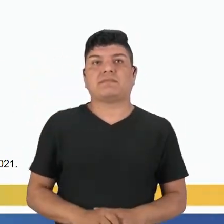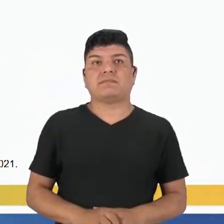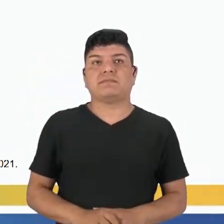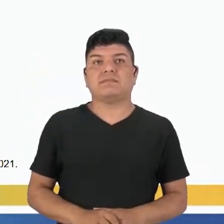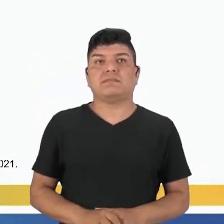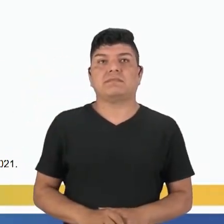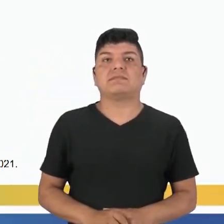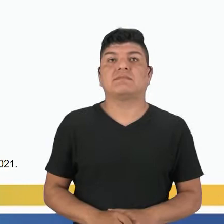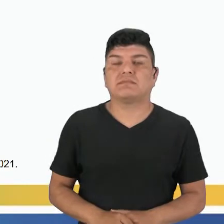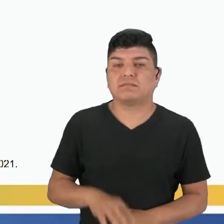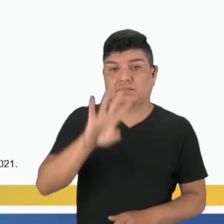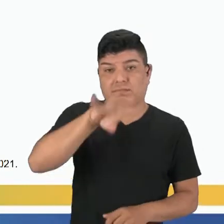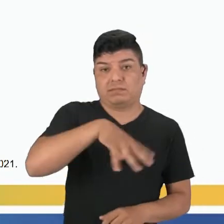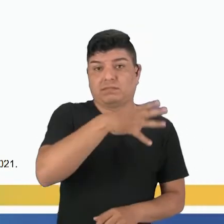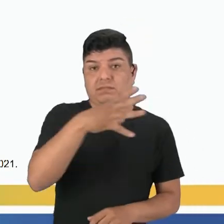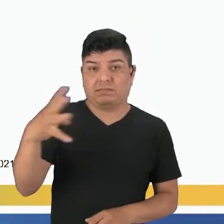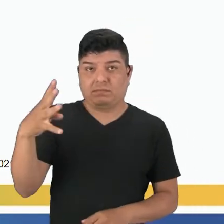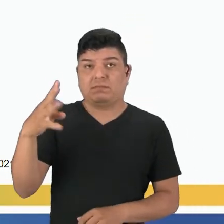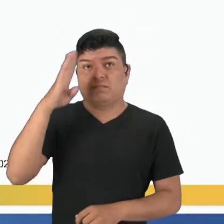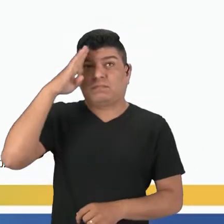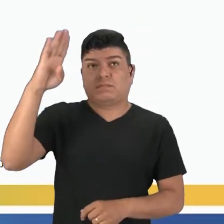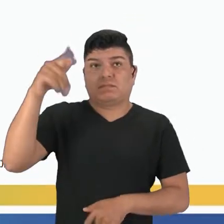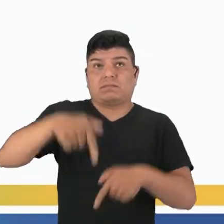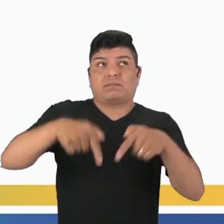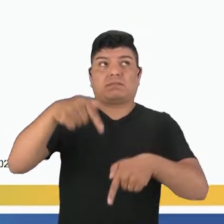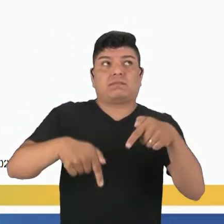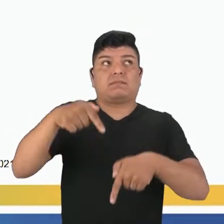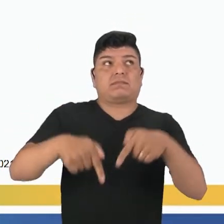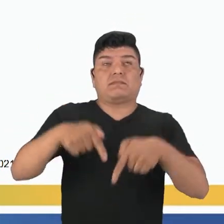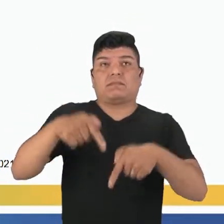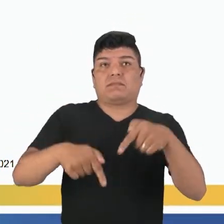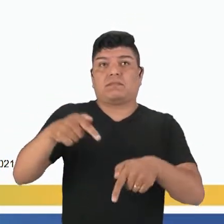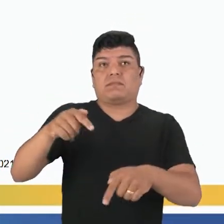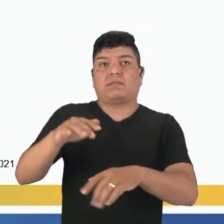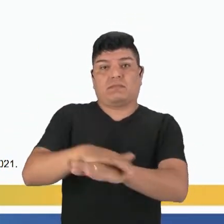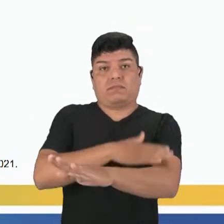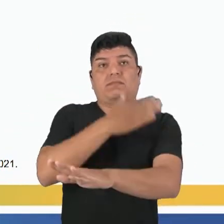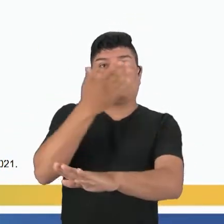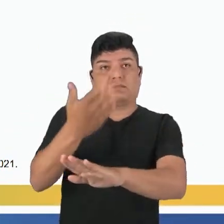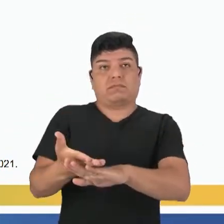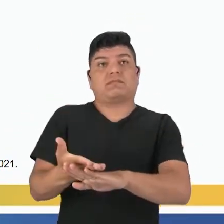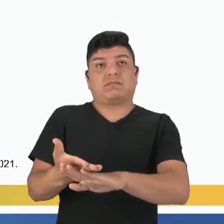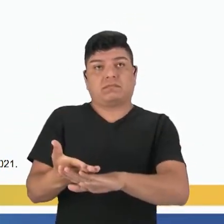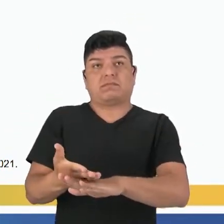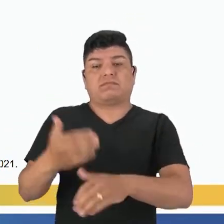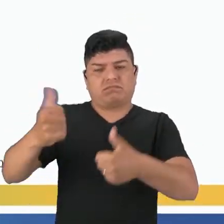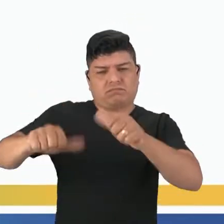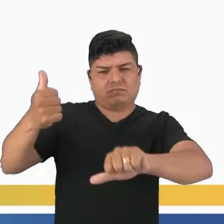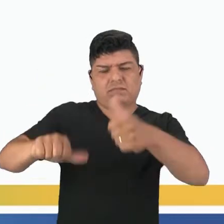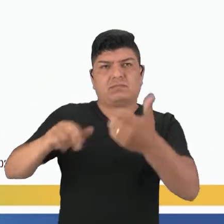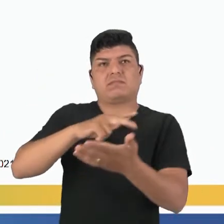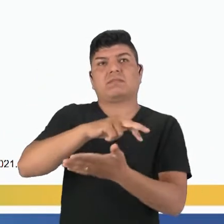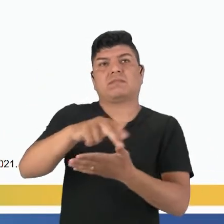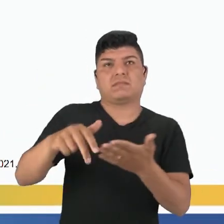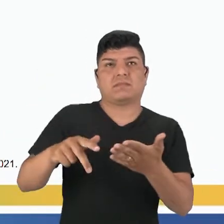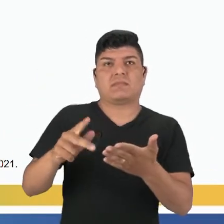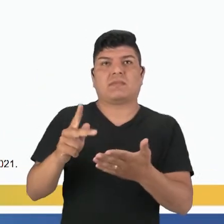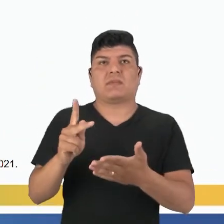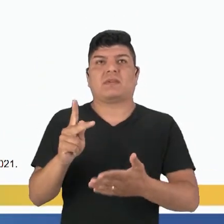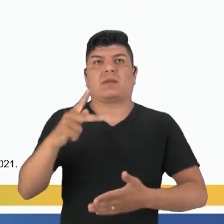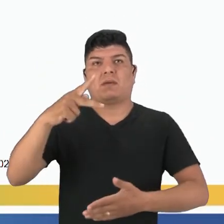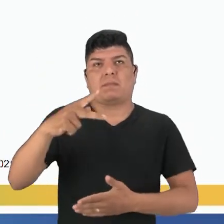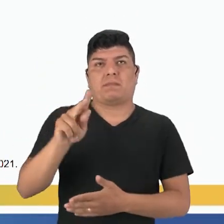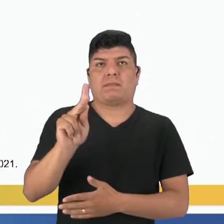Esse aqui é o laboratório principal da estação de tratamento, funciona 24 horas por dia e aqui eles analisam um monte de coisa. pH da